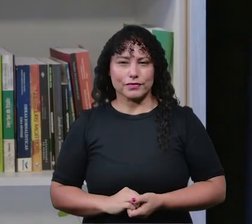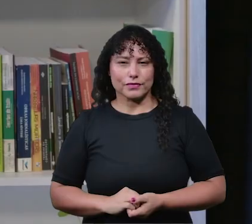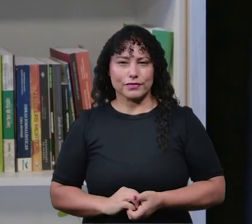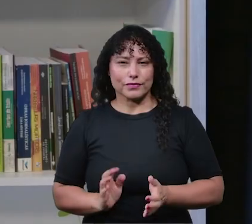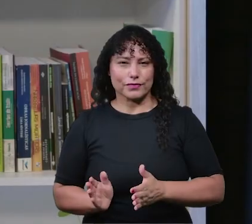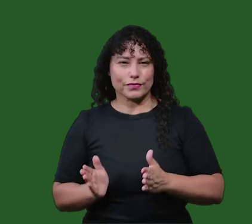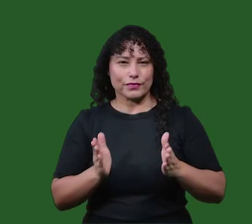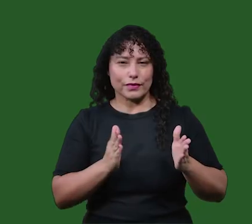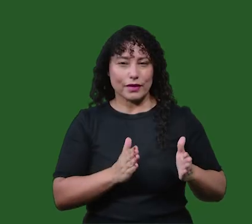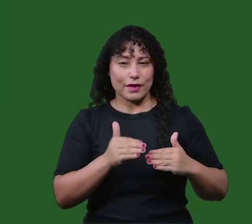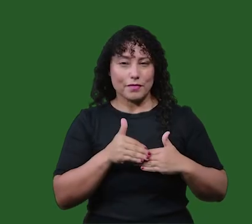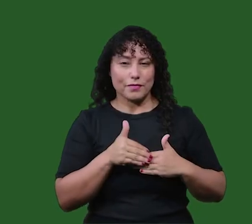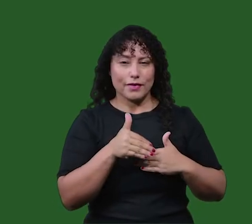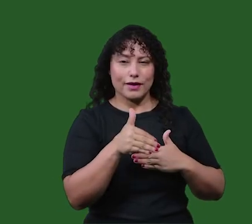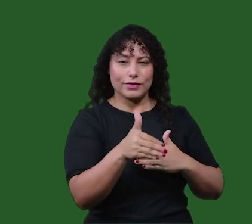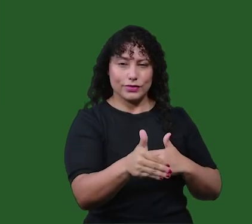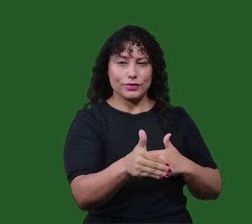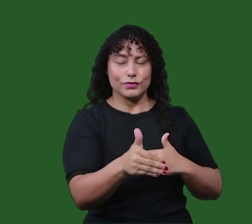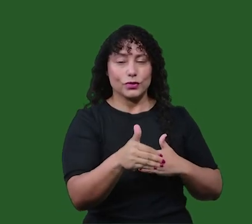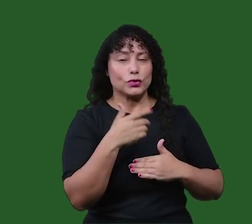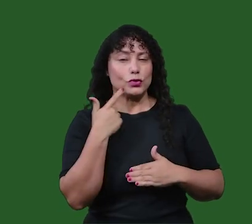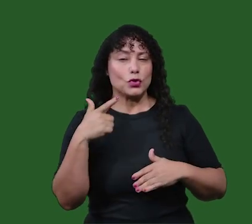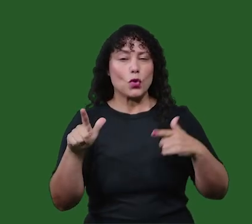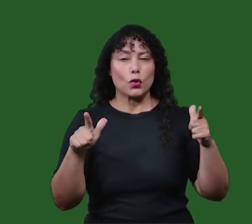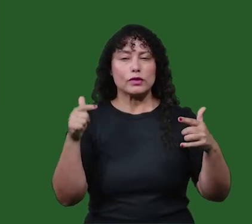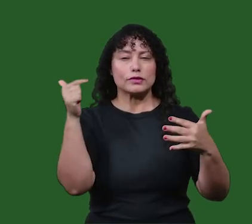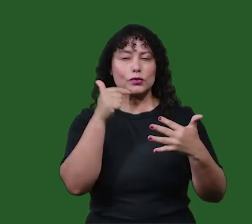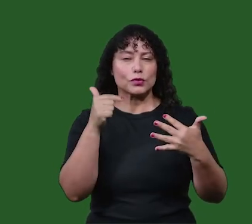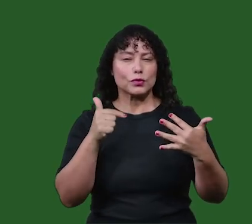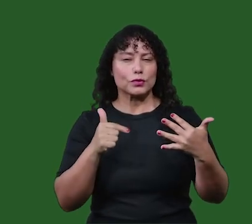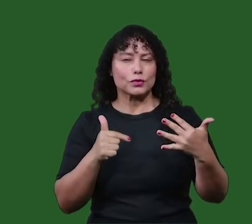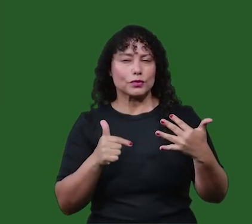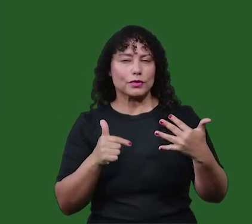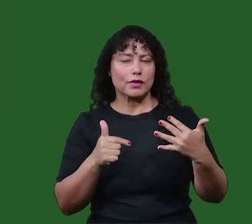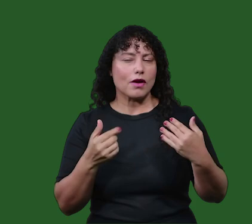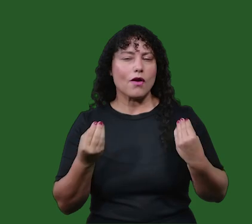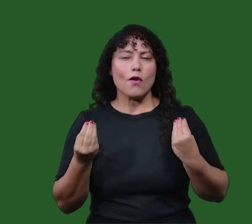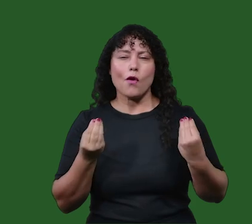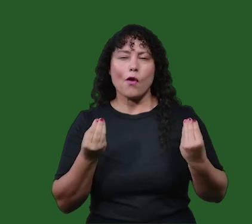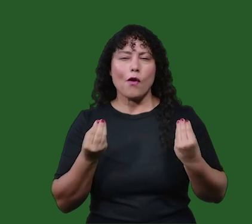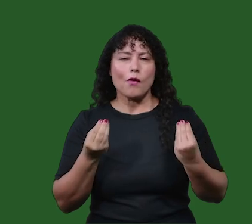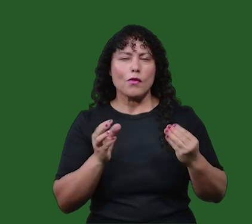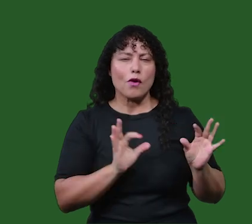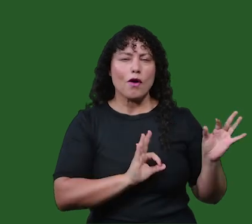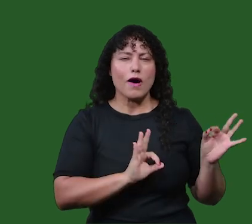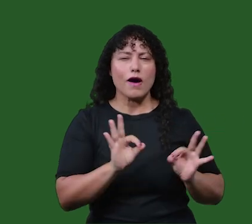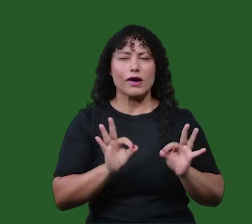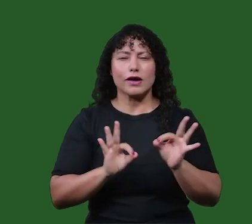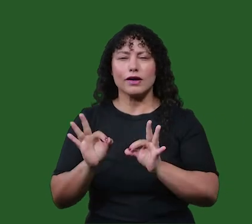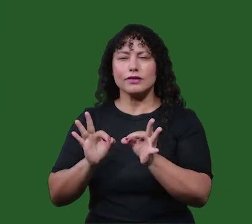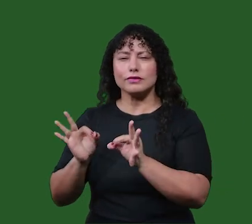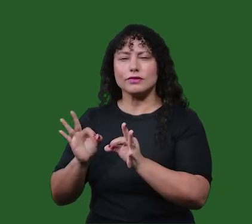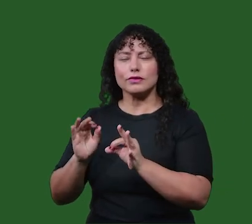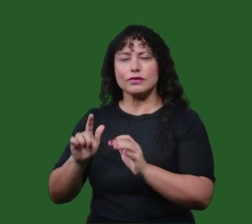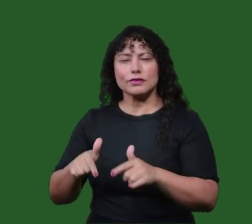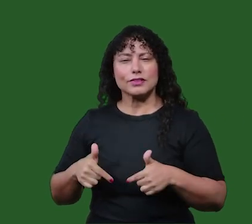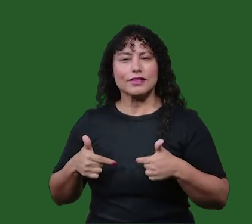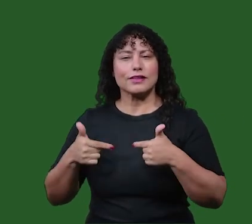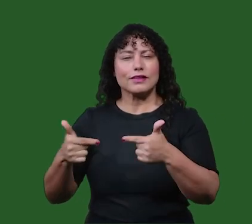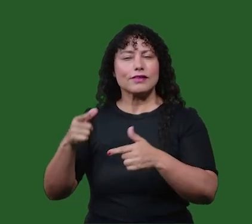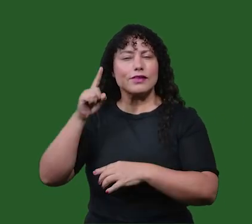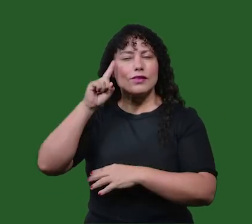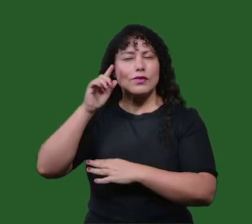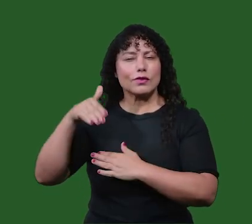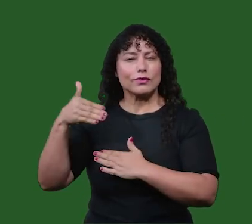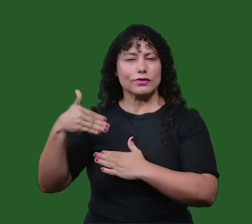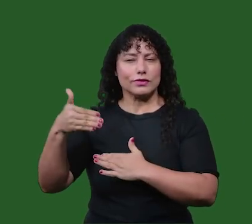Bom, a partir disso e de outras questões, como nós organizamos as nossas